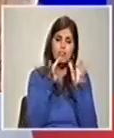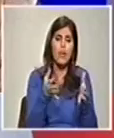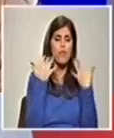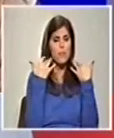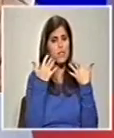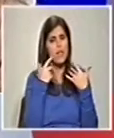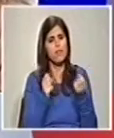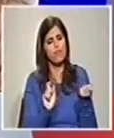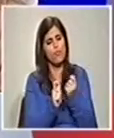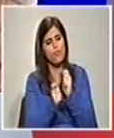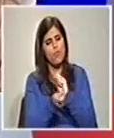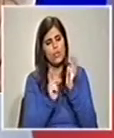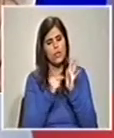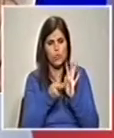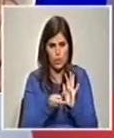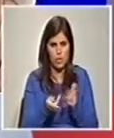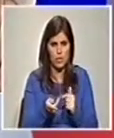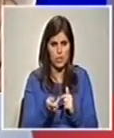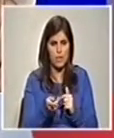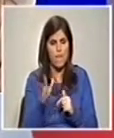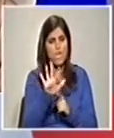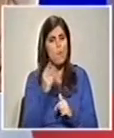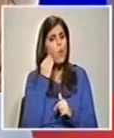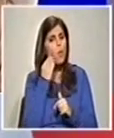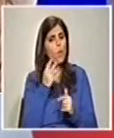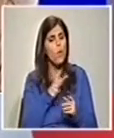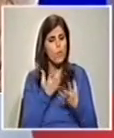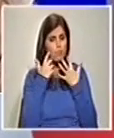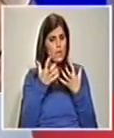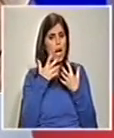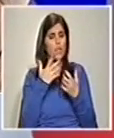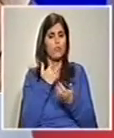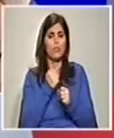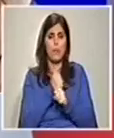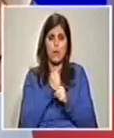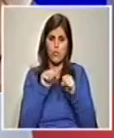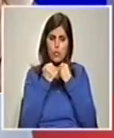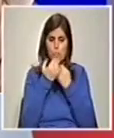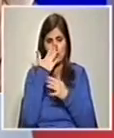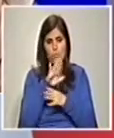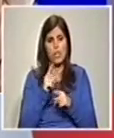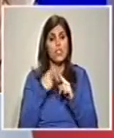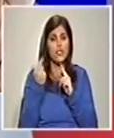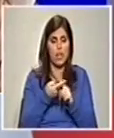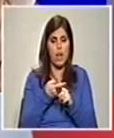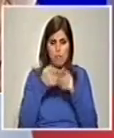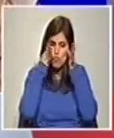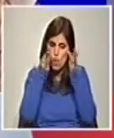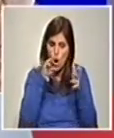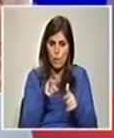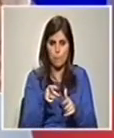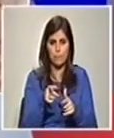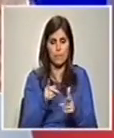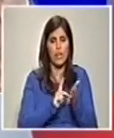como a tecnologia está a ter impacto nas obras sociais. Por exemplo, este ano tivemos muito foco na